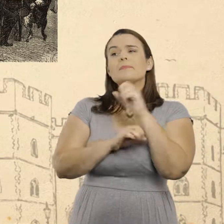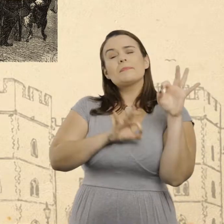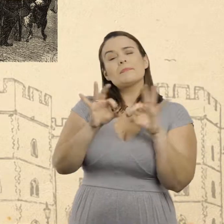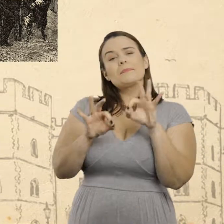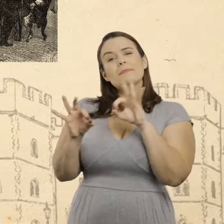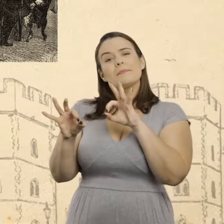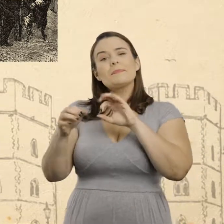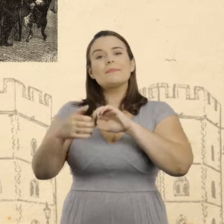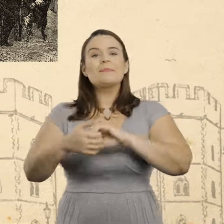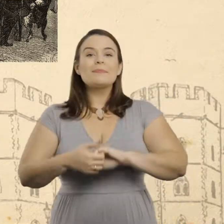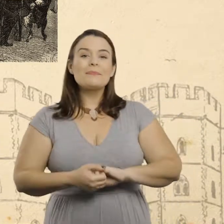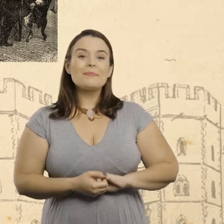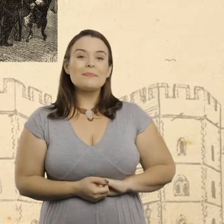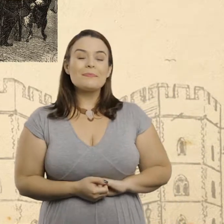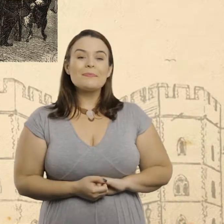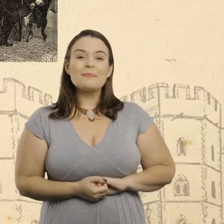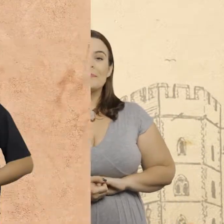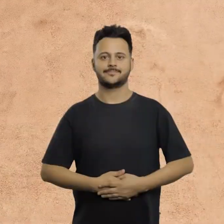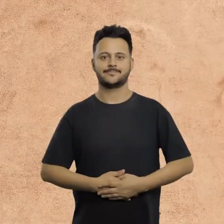e planejado.